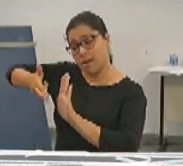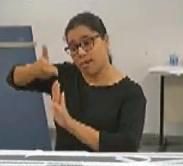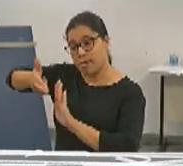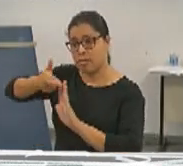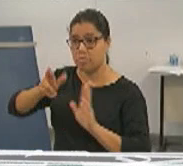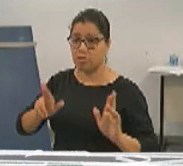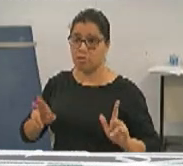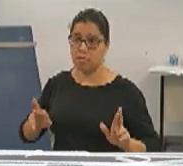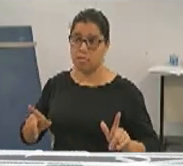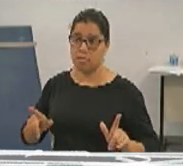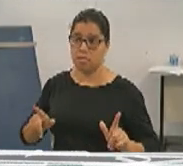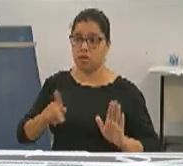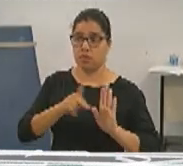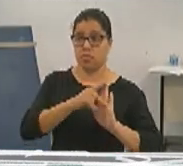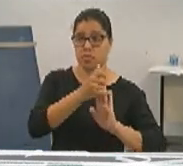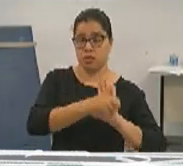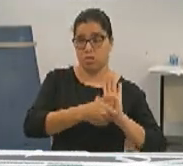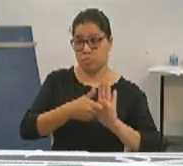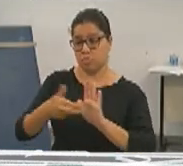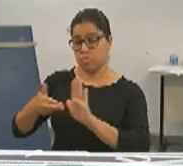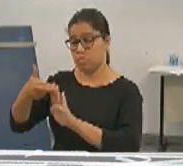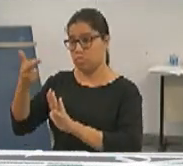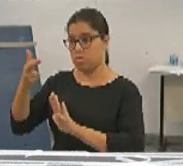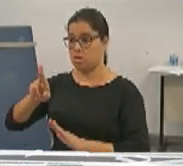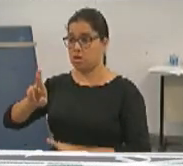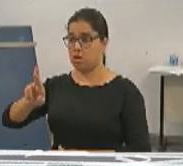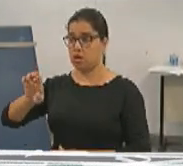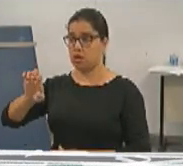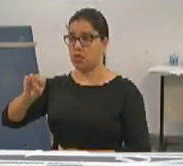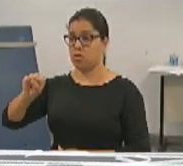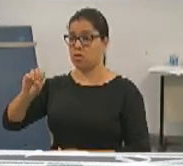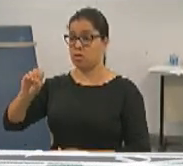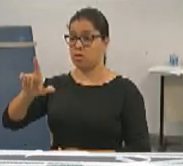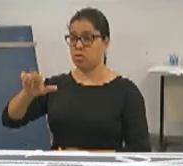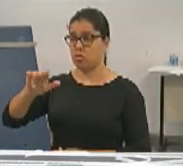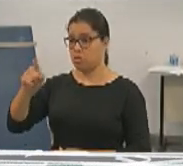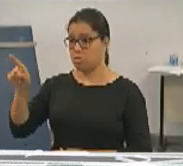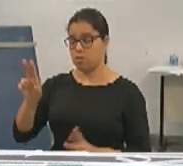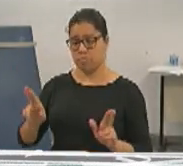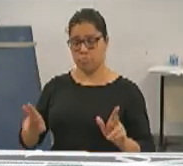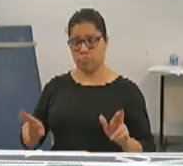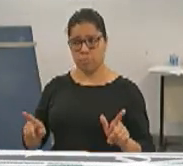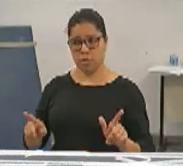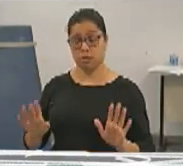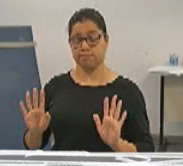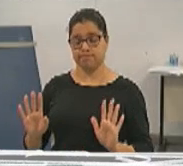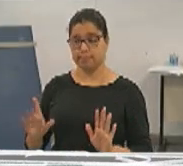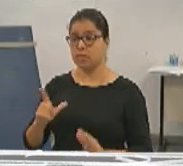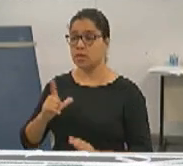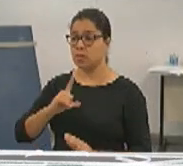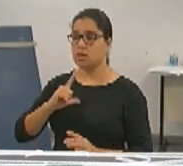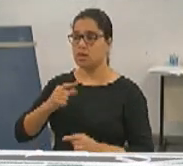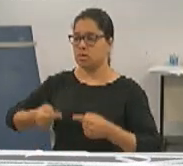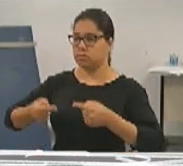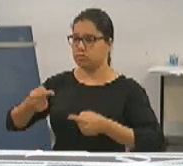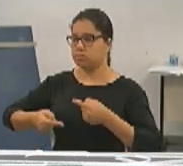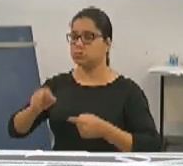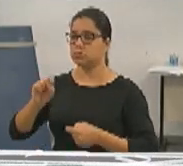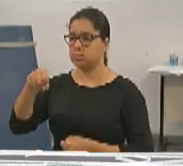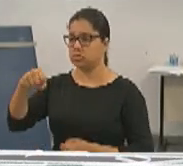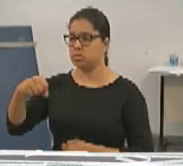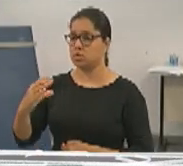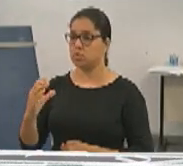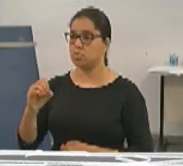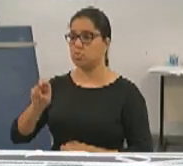ser debatida no COUNE. Realmente, fui eu que pedi. Mas teve-se vários questionamentos dentro do COUNE, isso para mostrar que não nada que